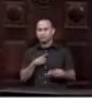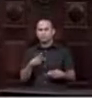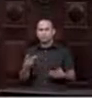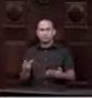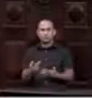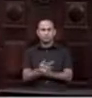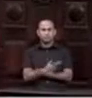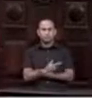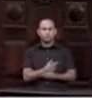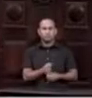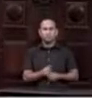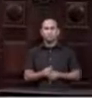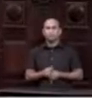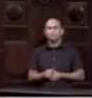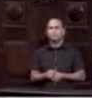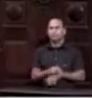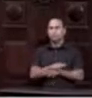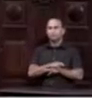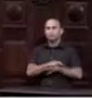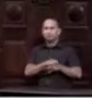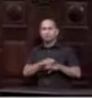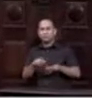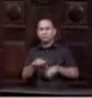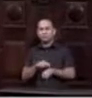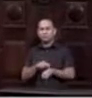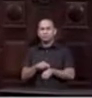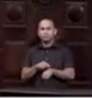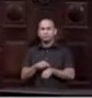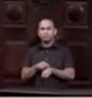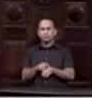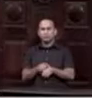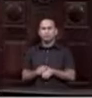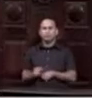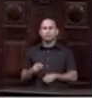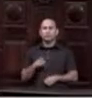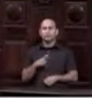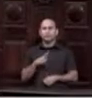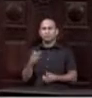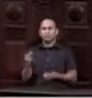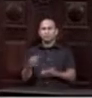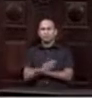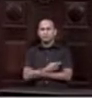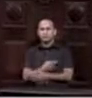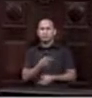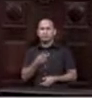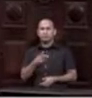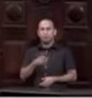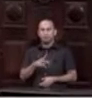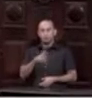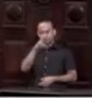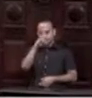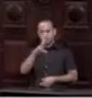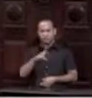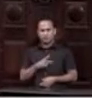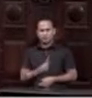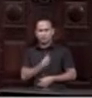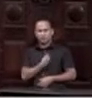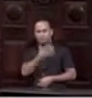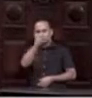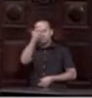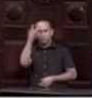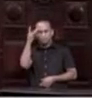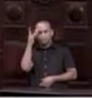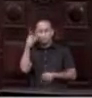retardadas, muitas vezes, com prejuízo da própria vida daquelas pessoas